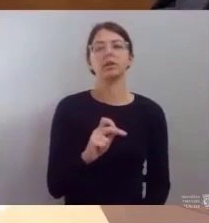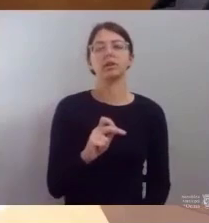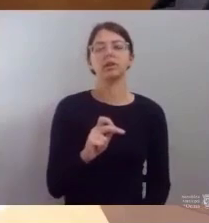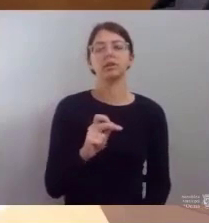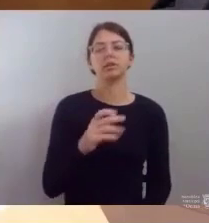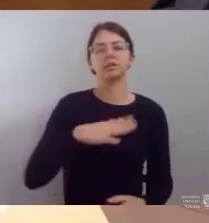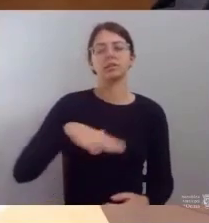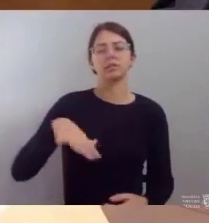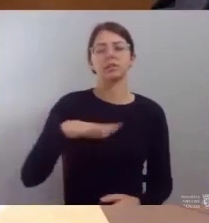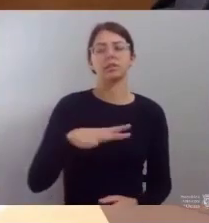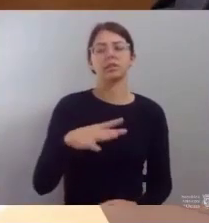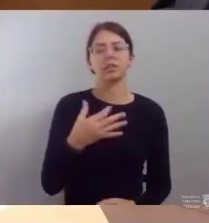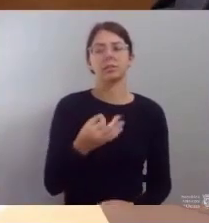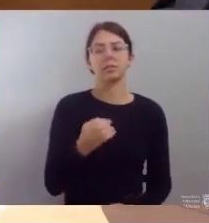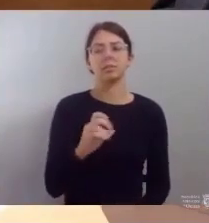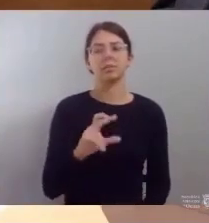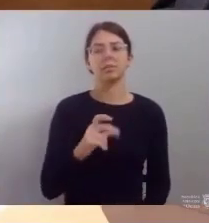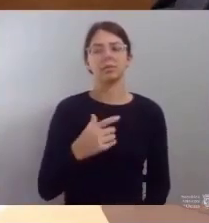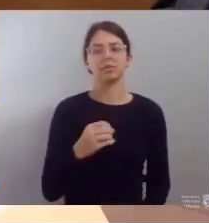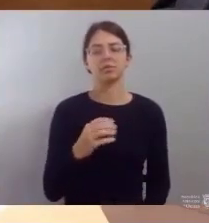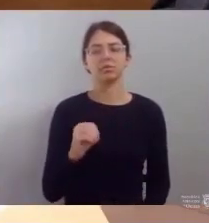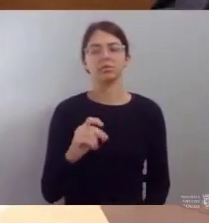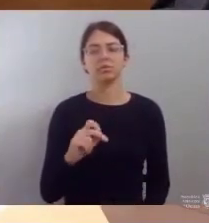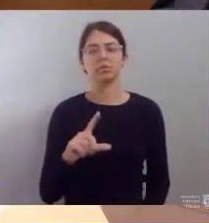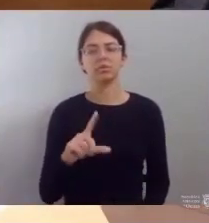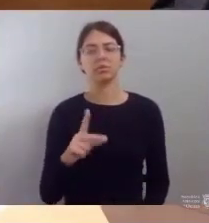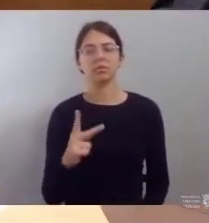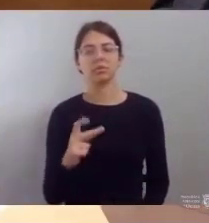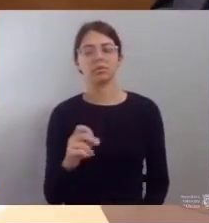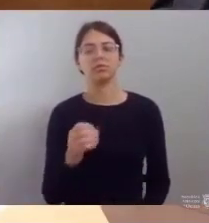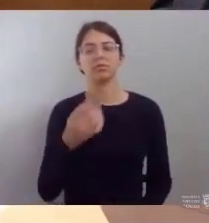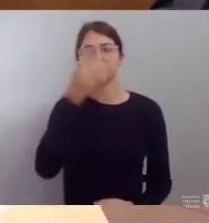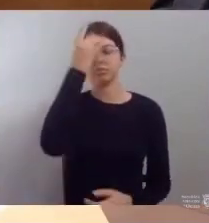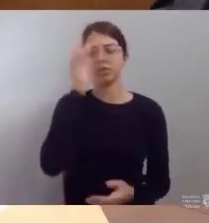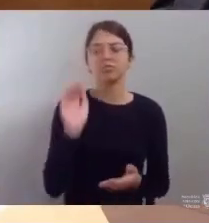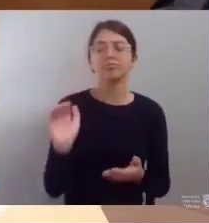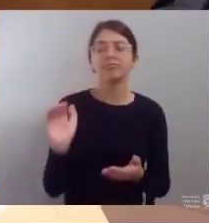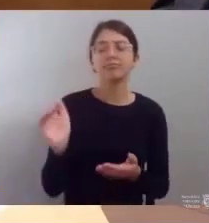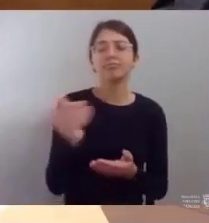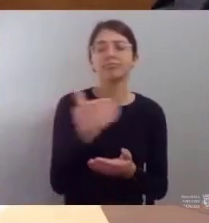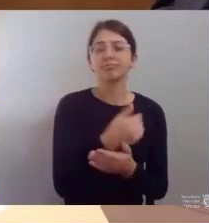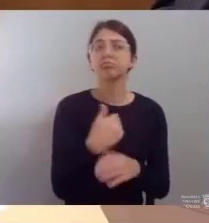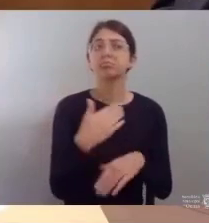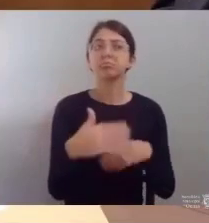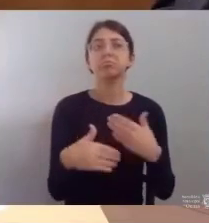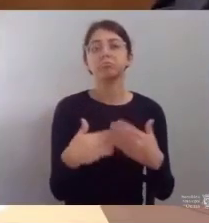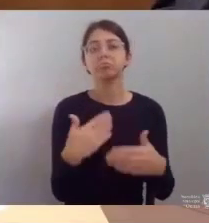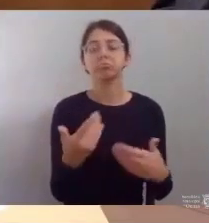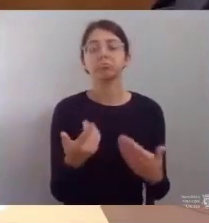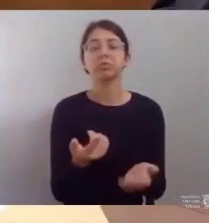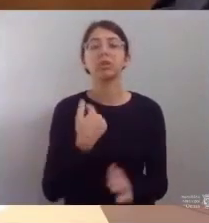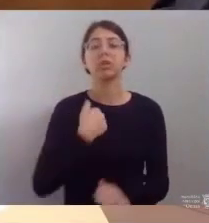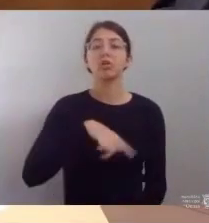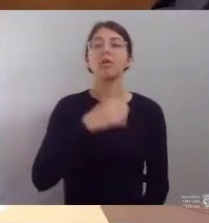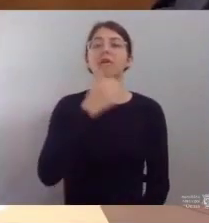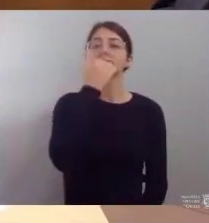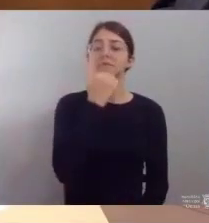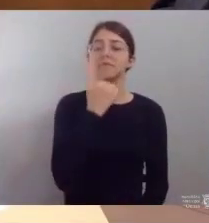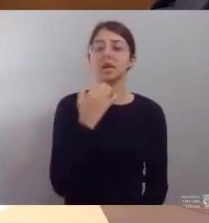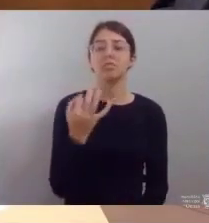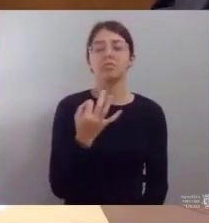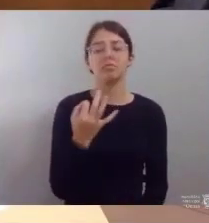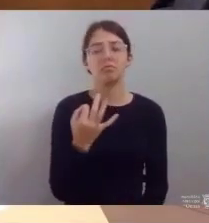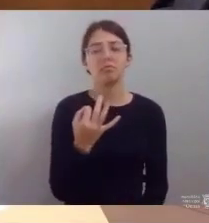ou recolha de pareceres. Com satisfação, tomamos conhecimento da adjudicação do Plano de